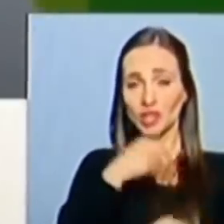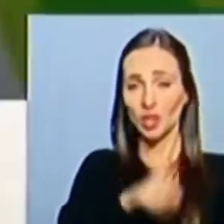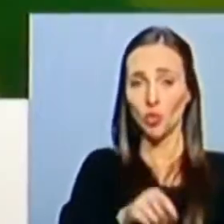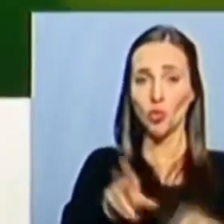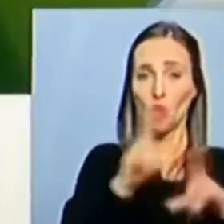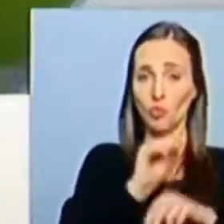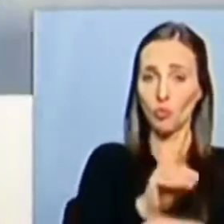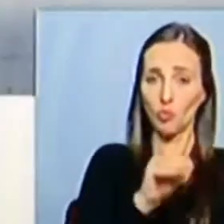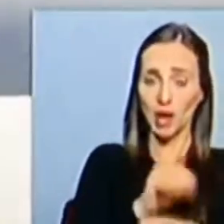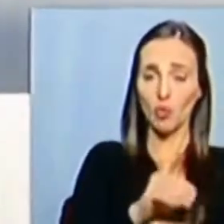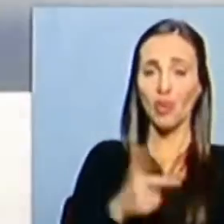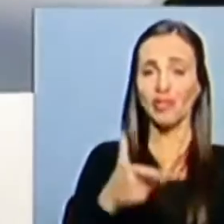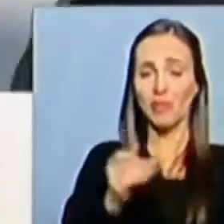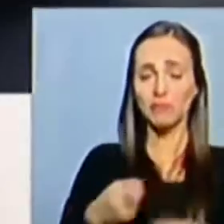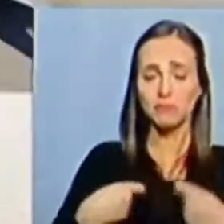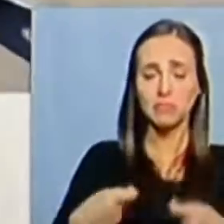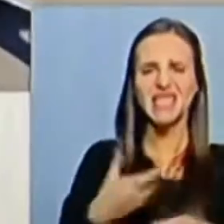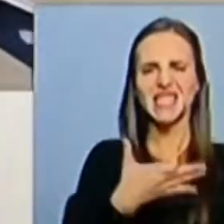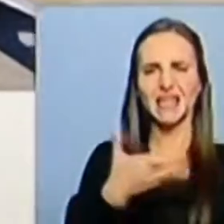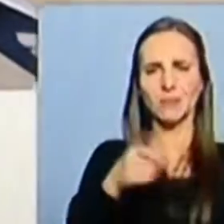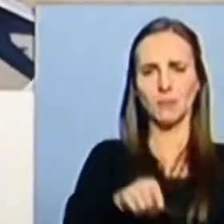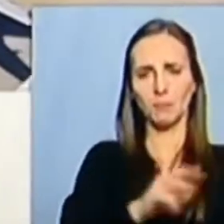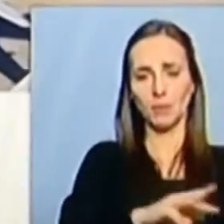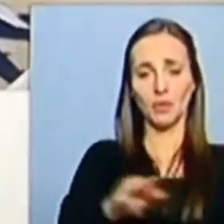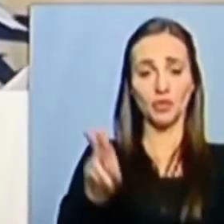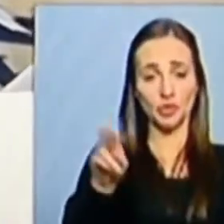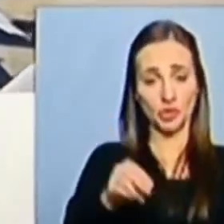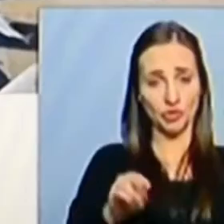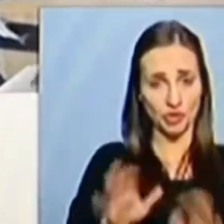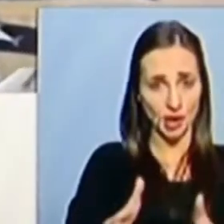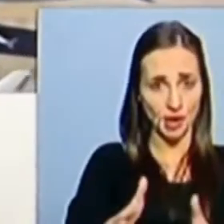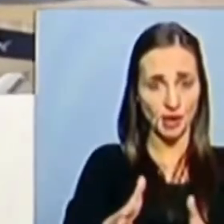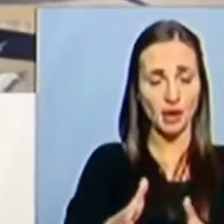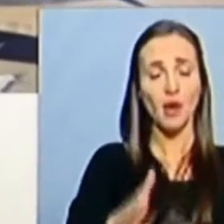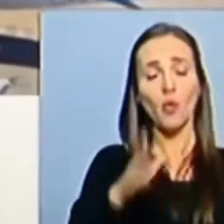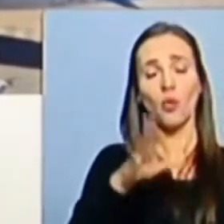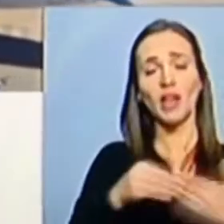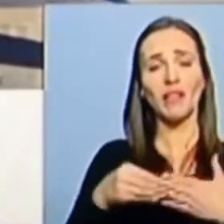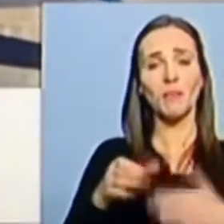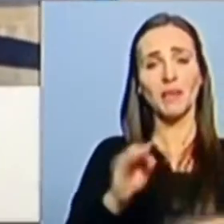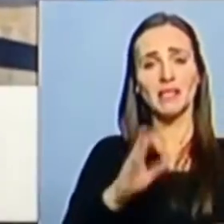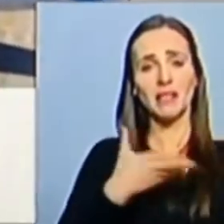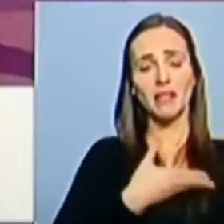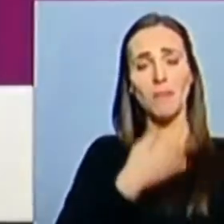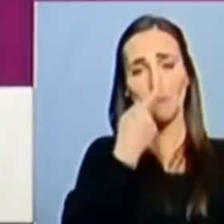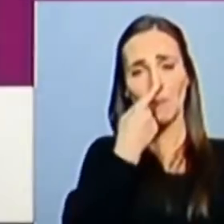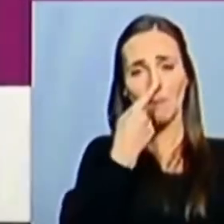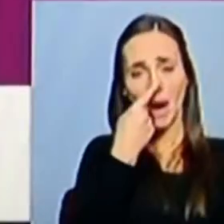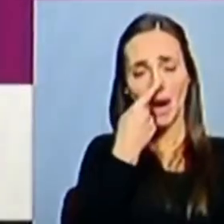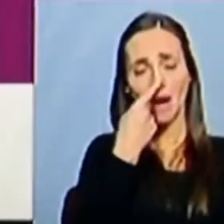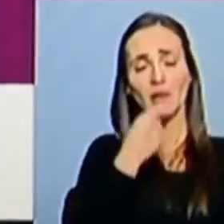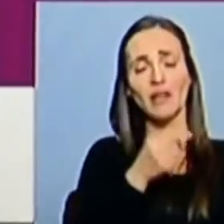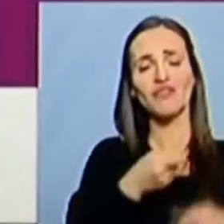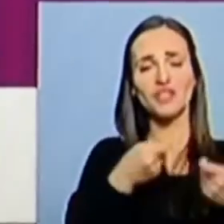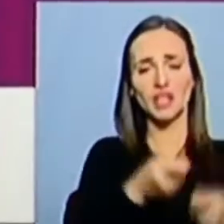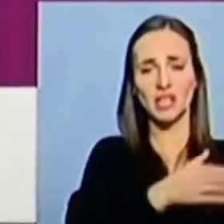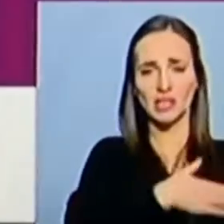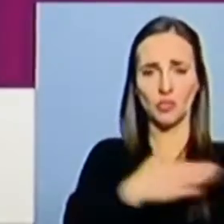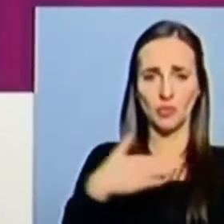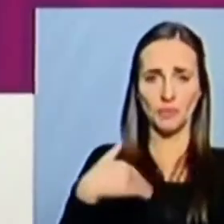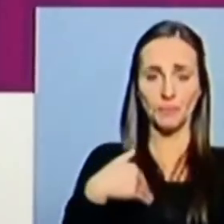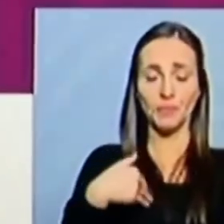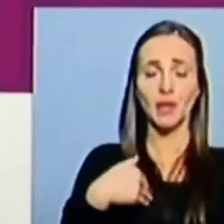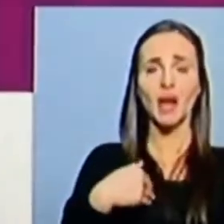de euros que o líder do PSD queria ver aplicados na saúde o governo deve encerrar a TAP Depende